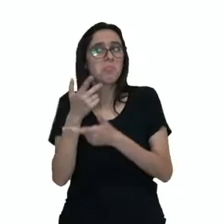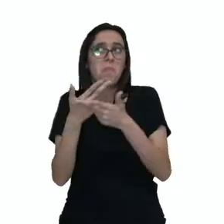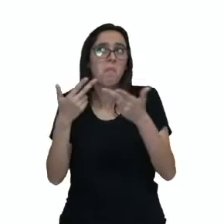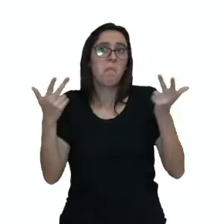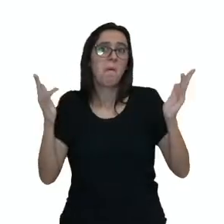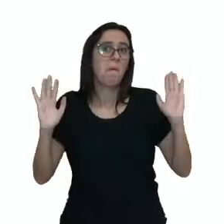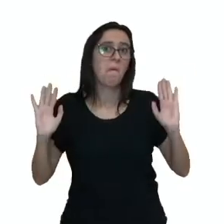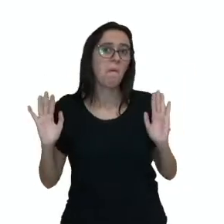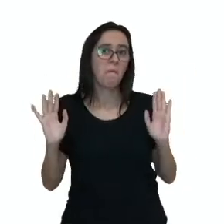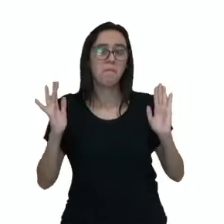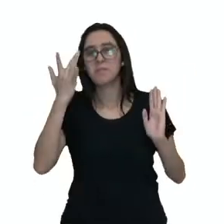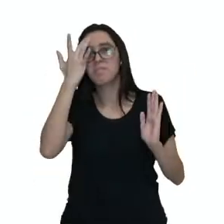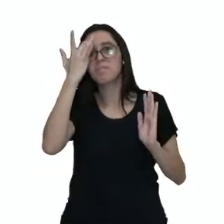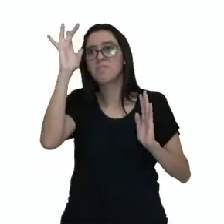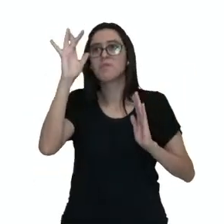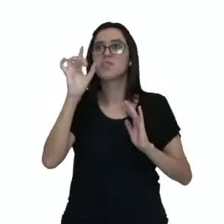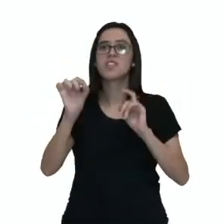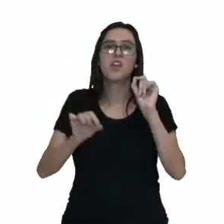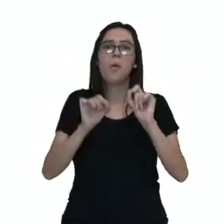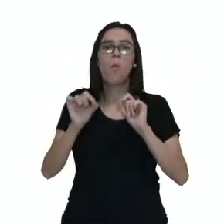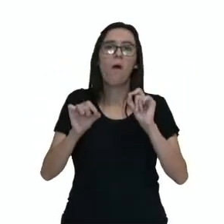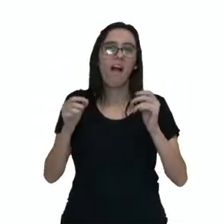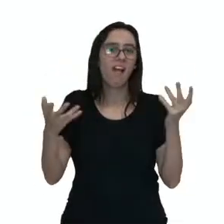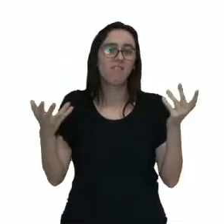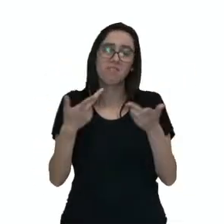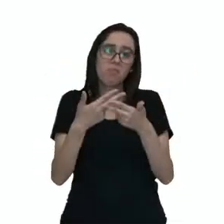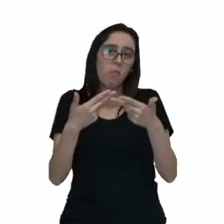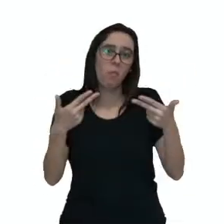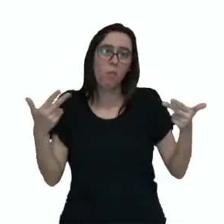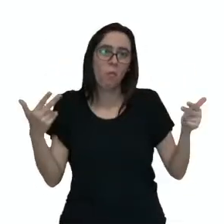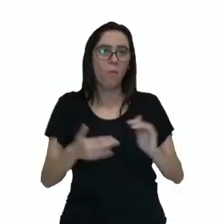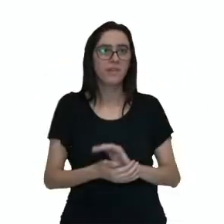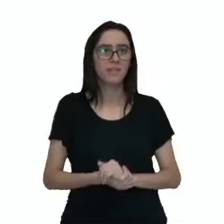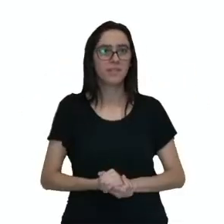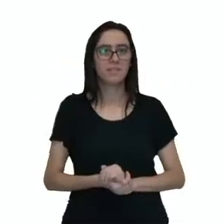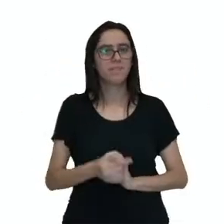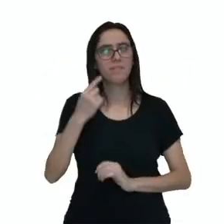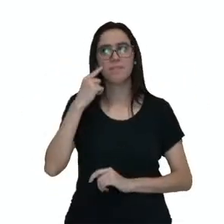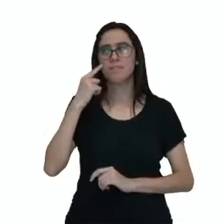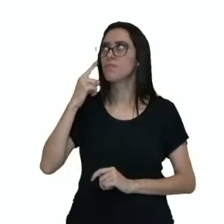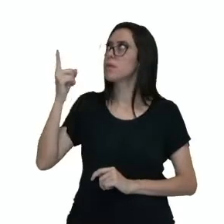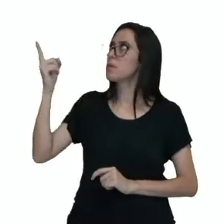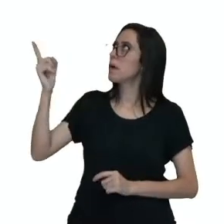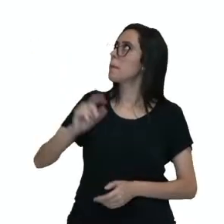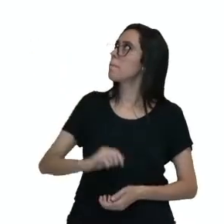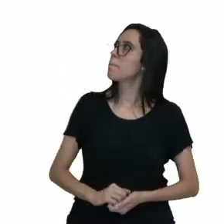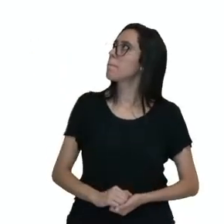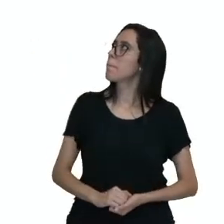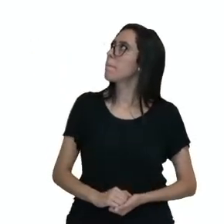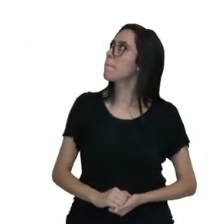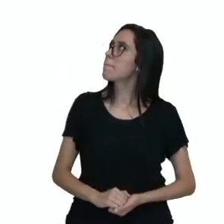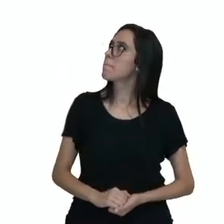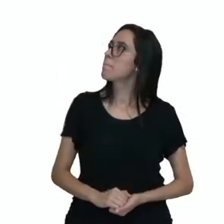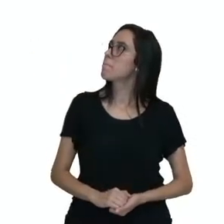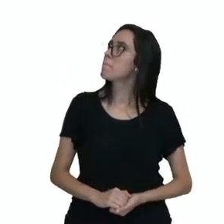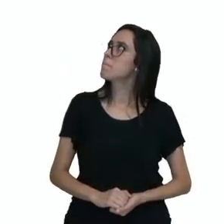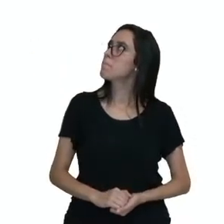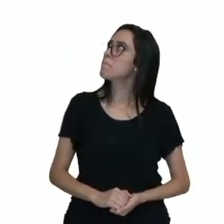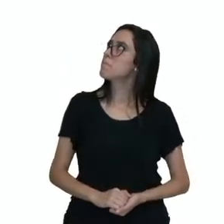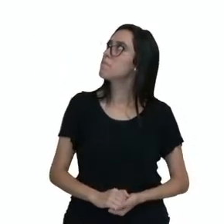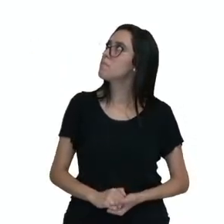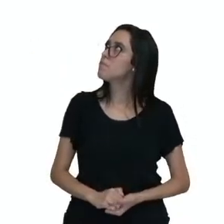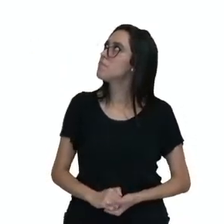indicam imprecisão, indeterminação, podem ter valor de pronombre,